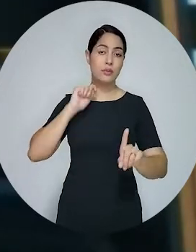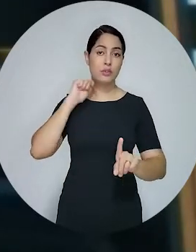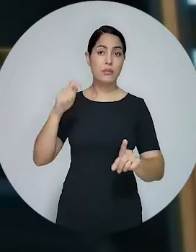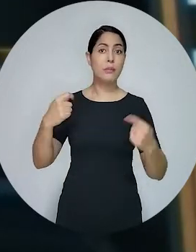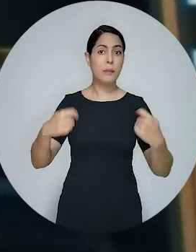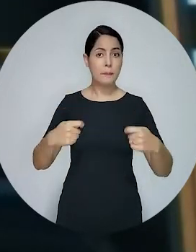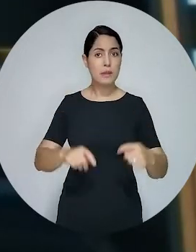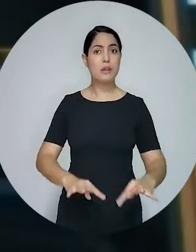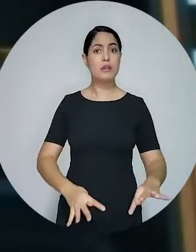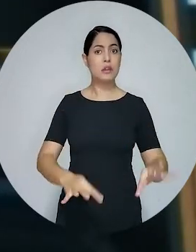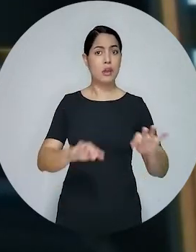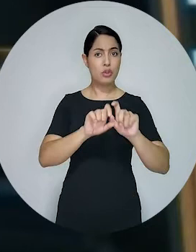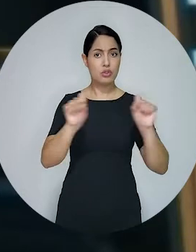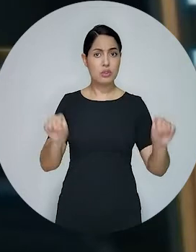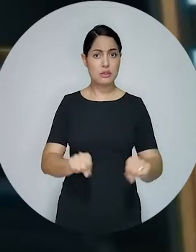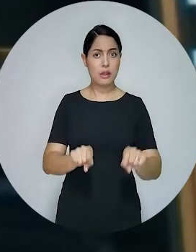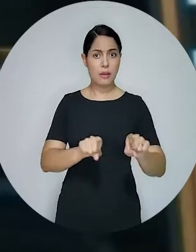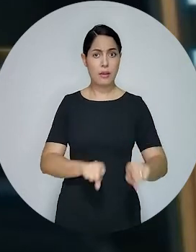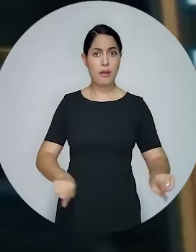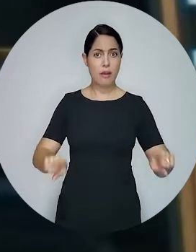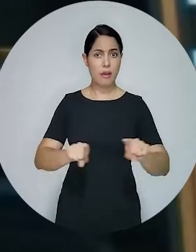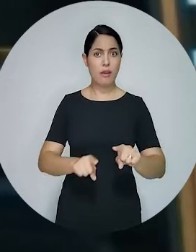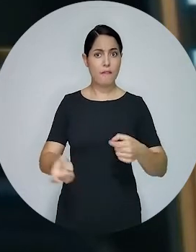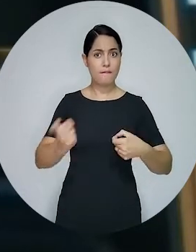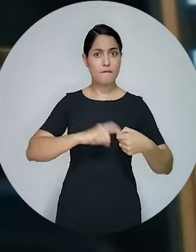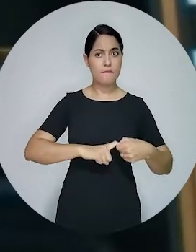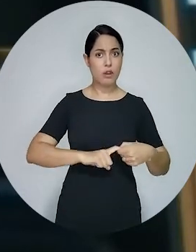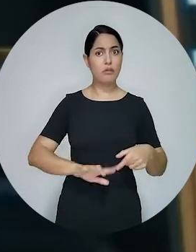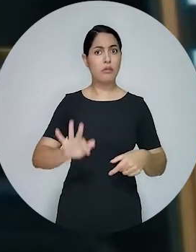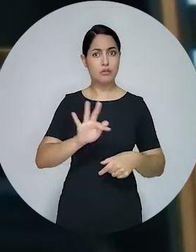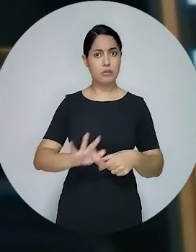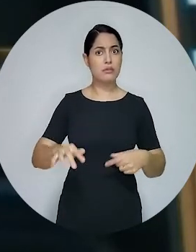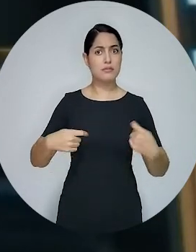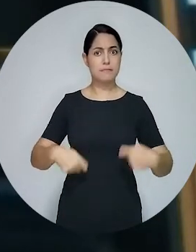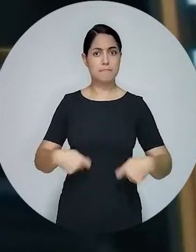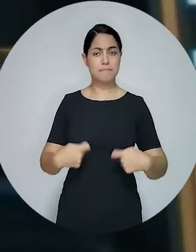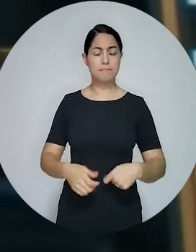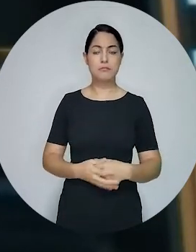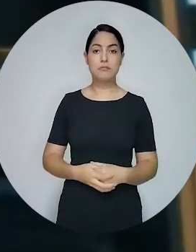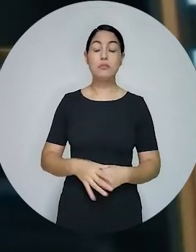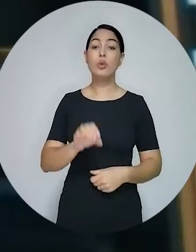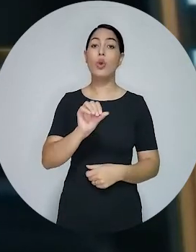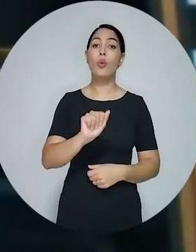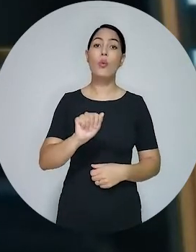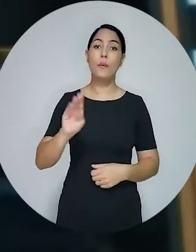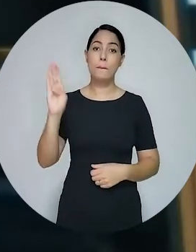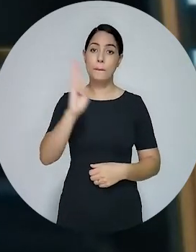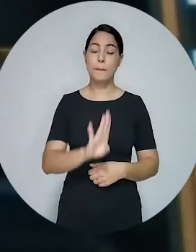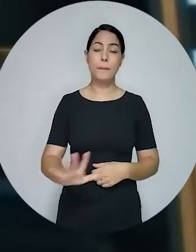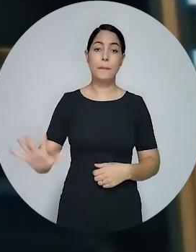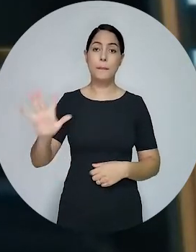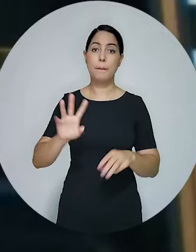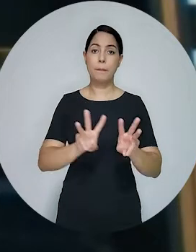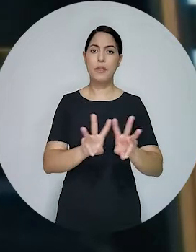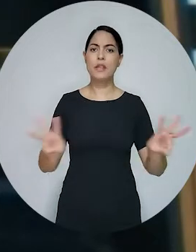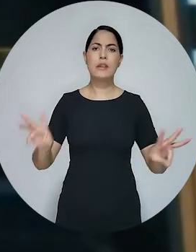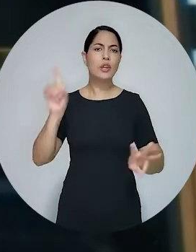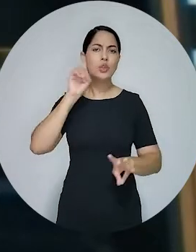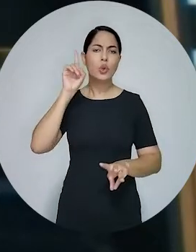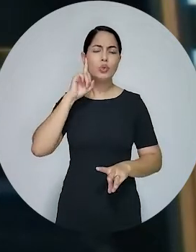completo restabelecimento dos sistemas. É importante lembrar que a OAB Nacional vem disponibilizando no seu